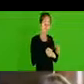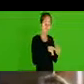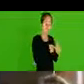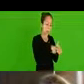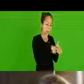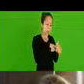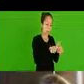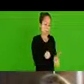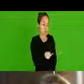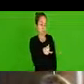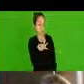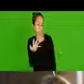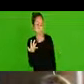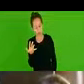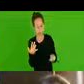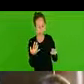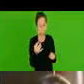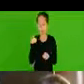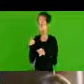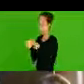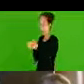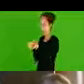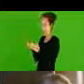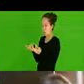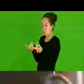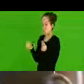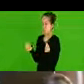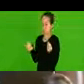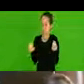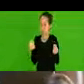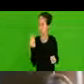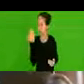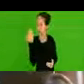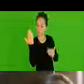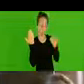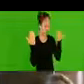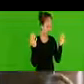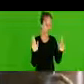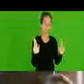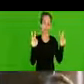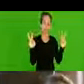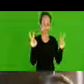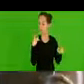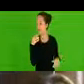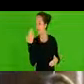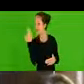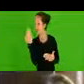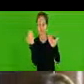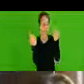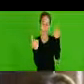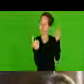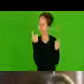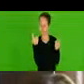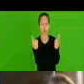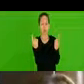versus pesquisa qualitativa. E o que que nós temos hoje? Se a predominância dessa racionalidade científica